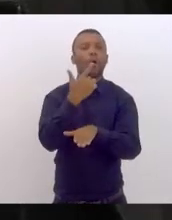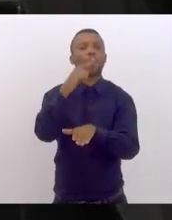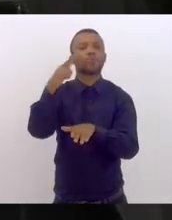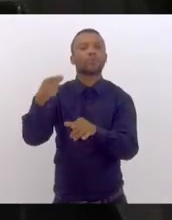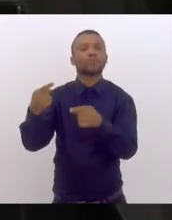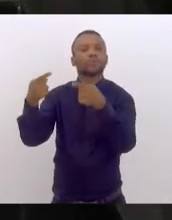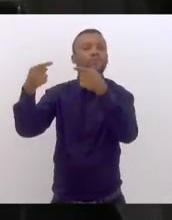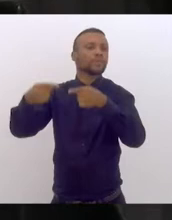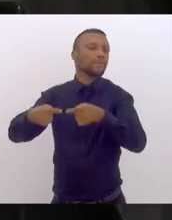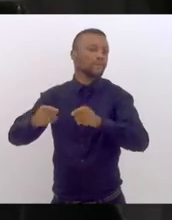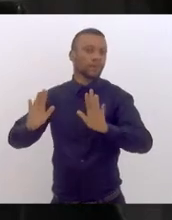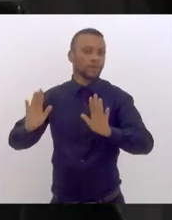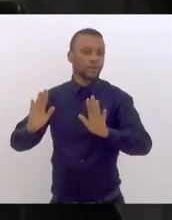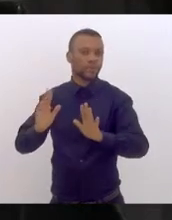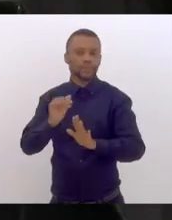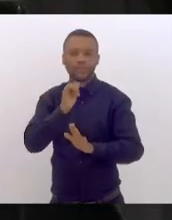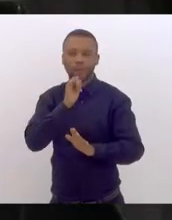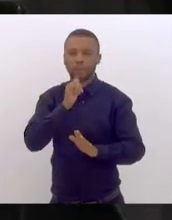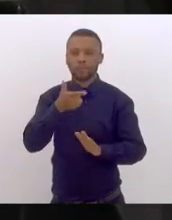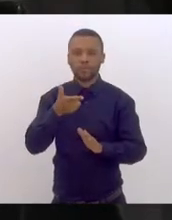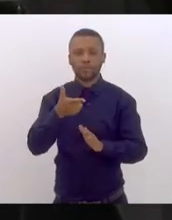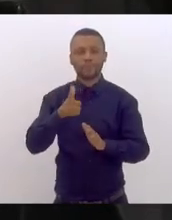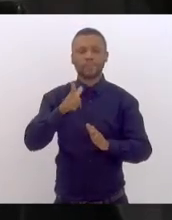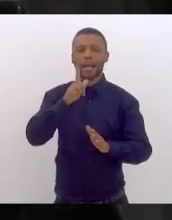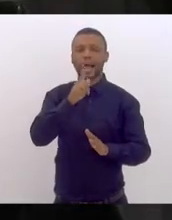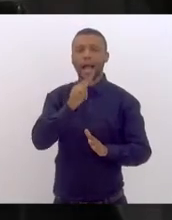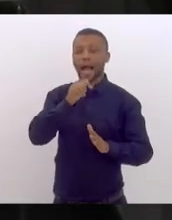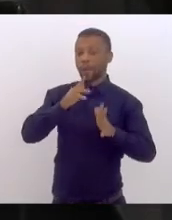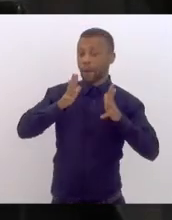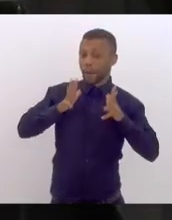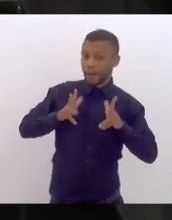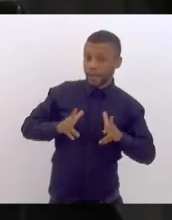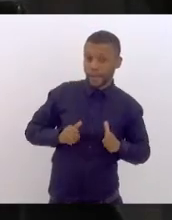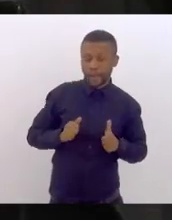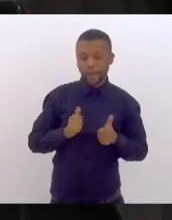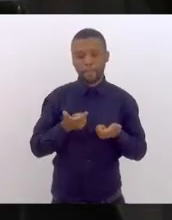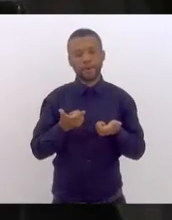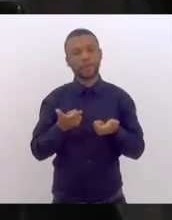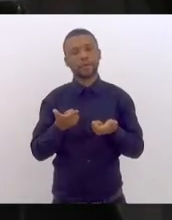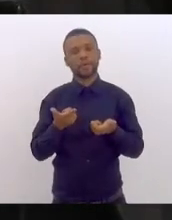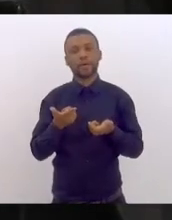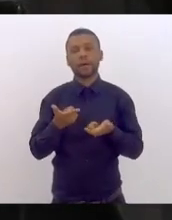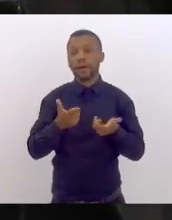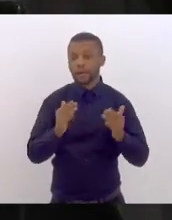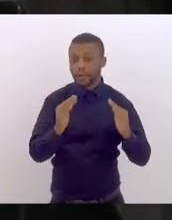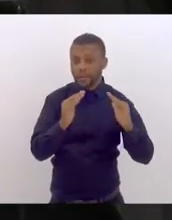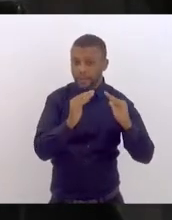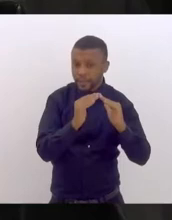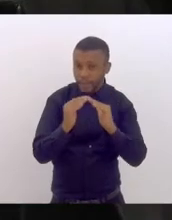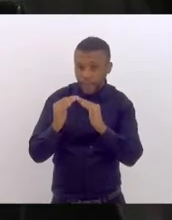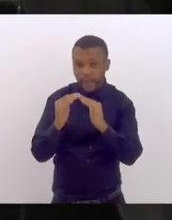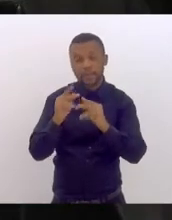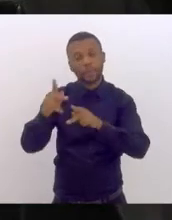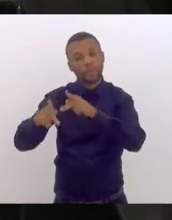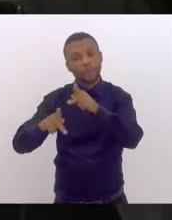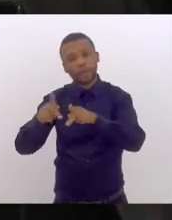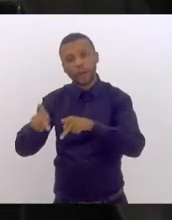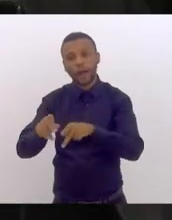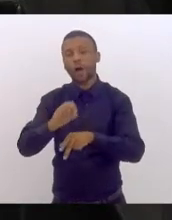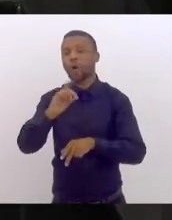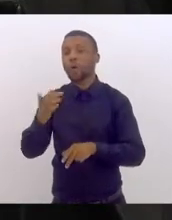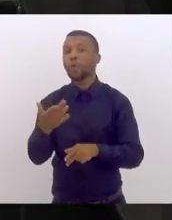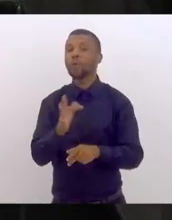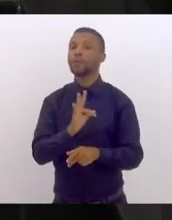poderíamos falar aqui do saneamento podemos falar da Habitação Popular podemos falar da Segurança Pública